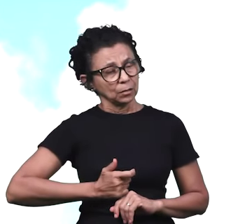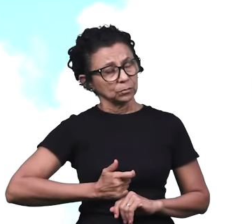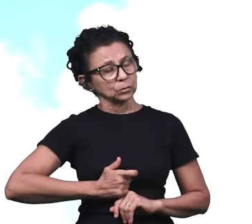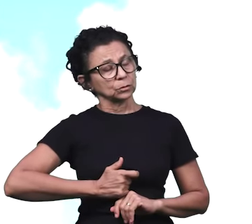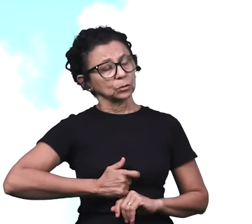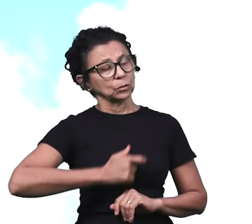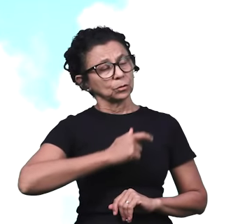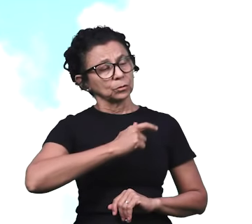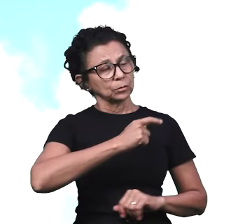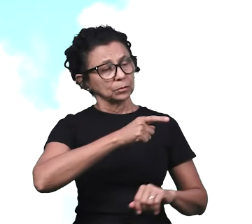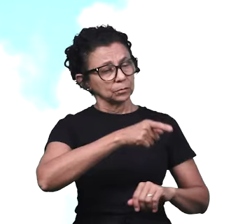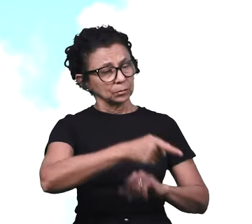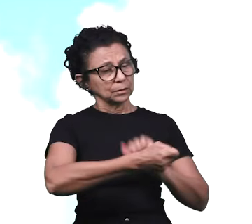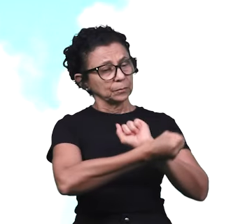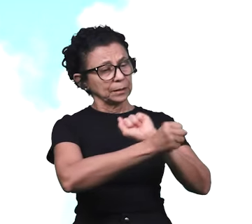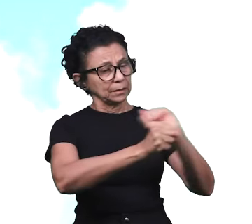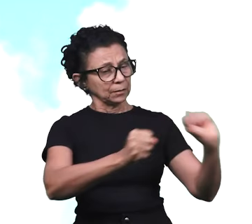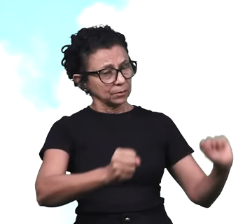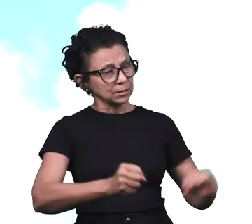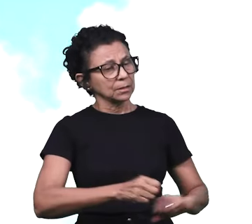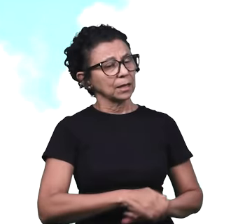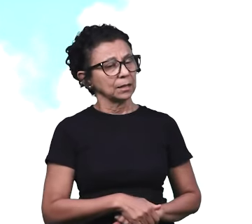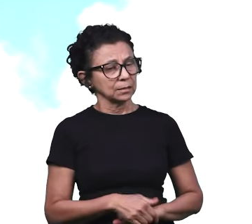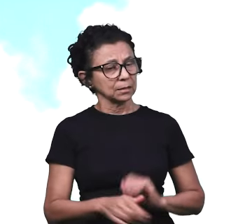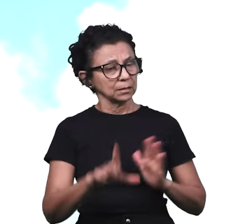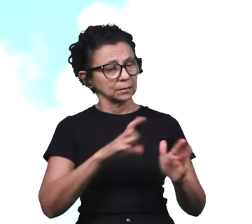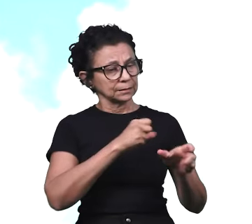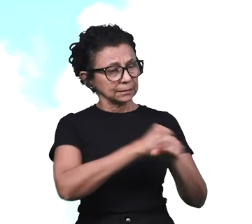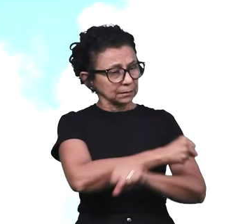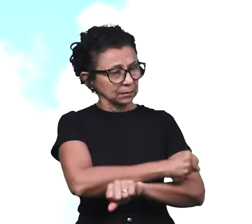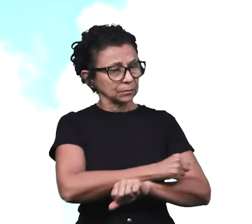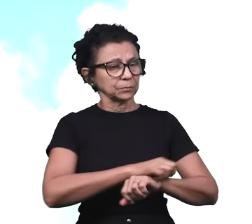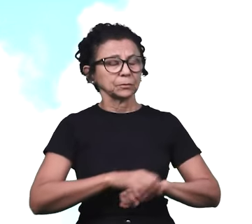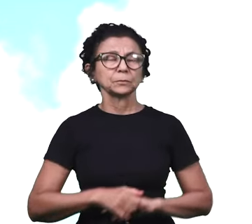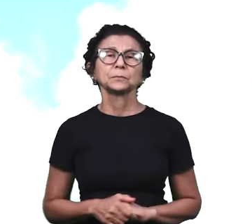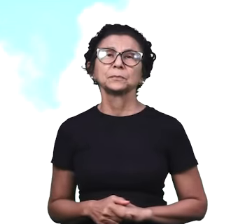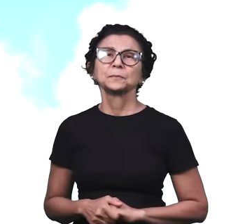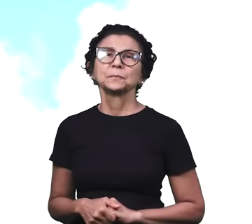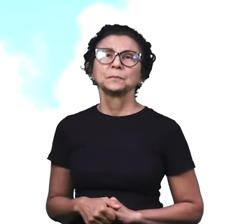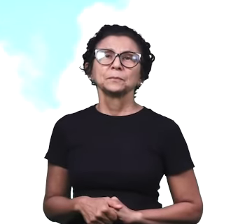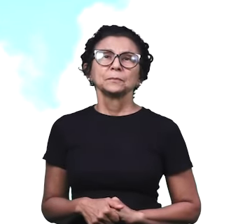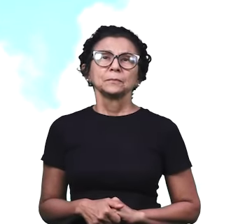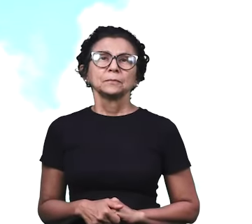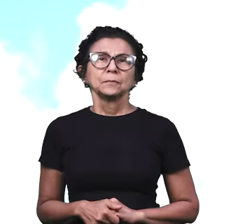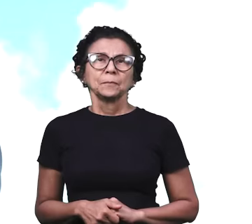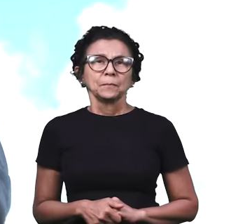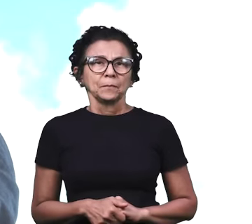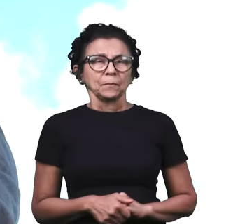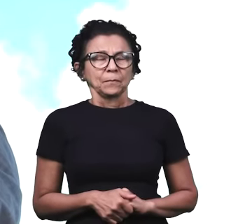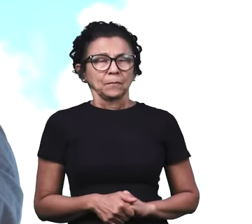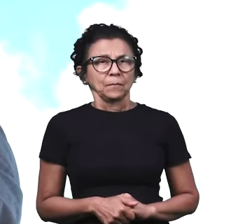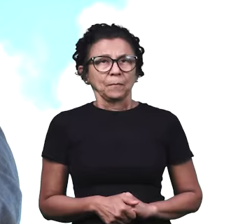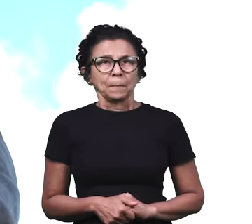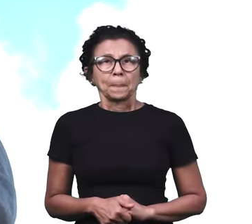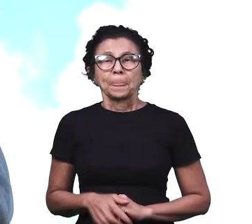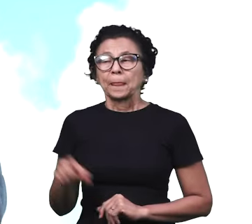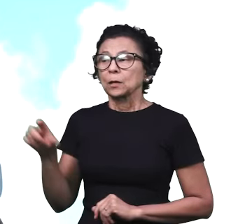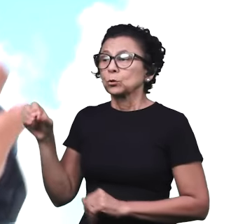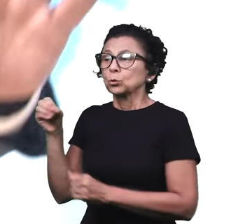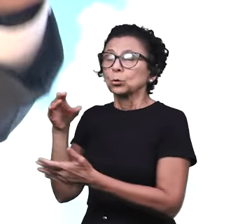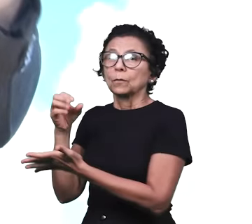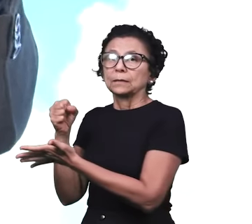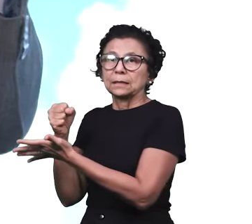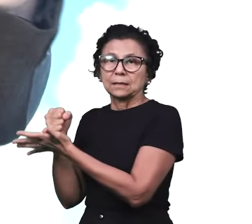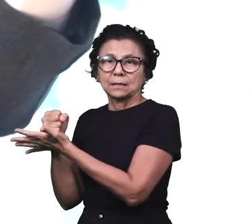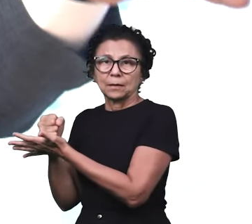que o Senhor vai fazer para os discípulos a respeito do Pentecostes, irmão, o Senhor aparece para discípulo para fazer isso. O Senhor